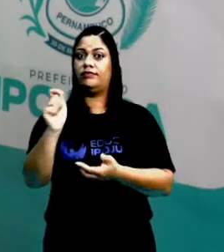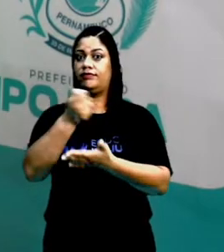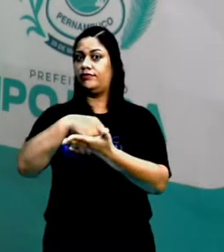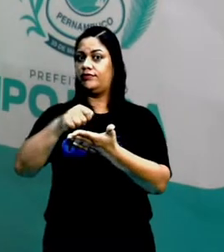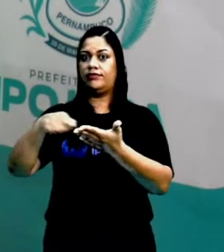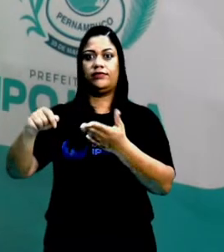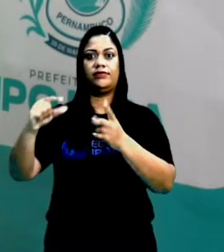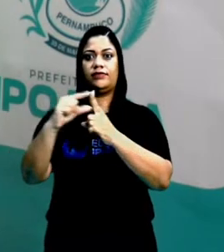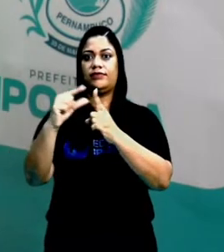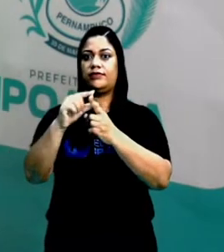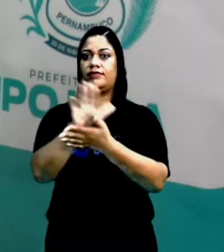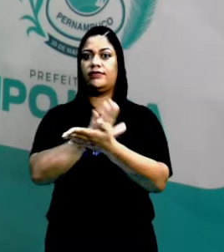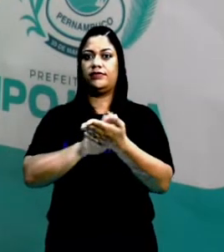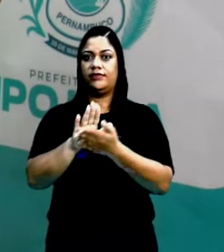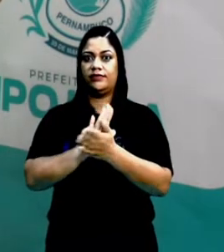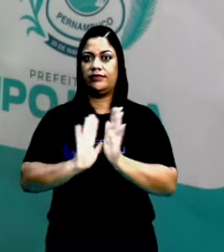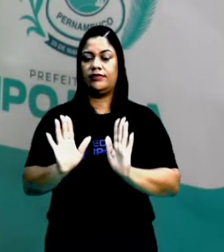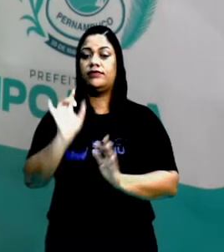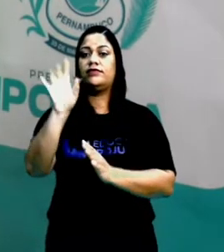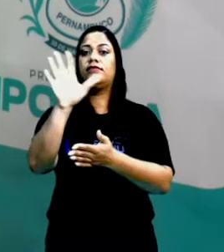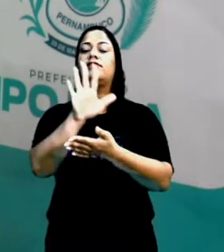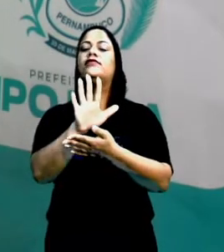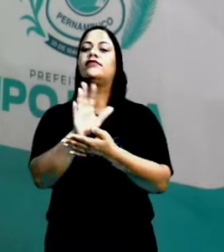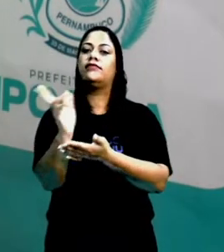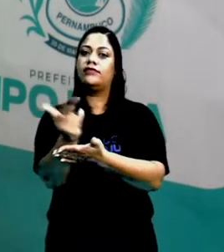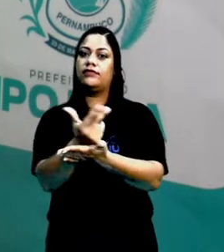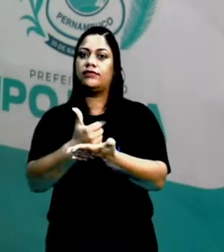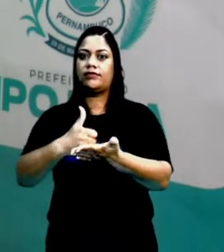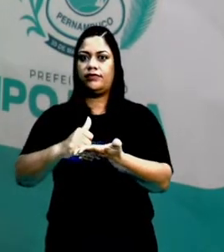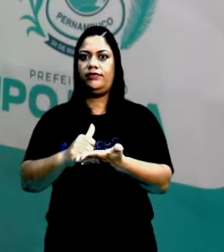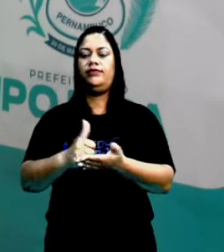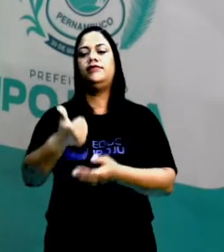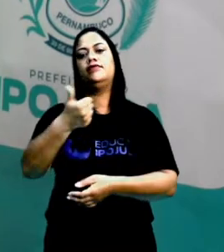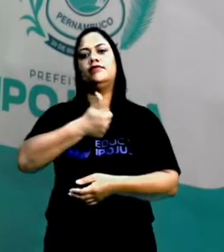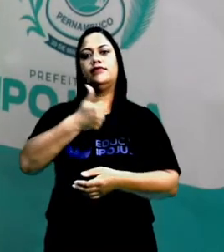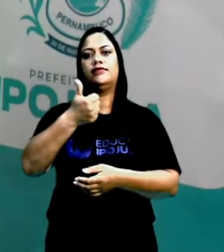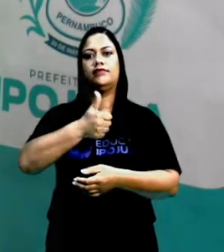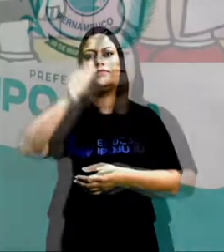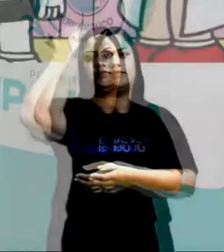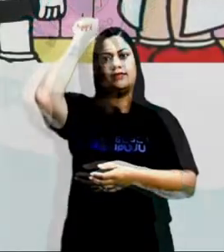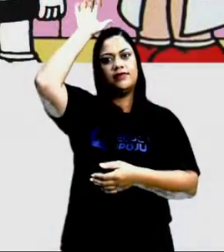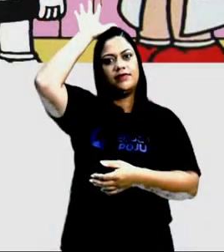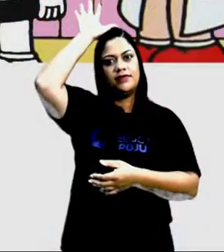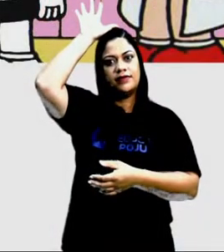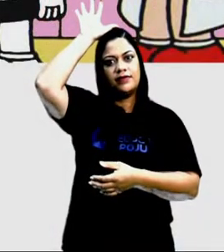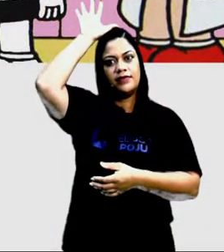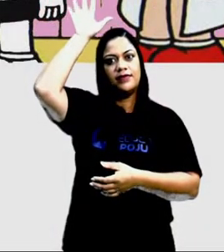sem palavras nenhuma. Aqui a gente está vendo, ó, o primeiro Cebolinha de